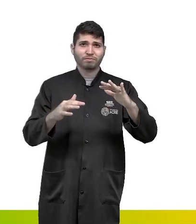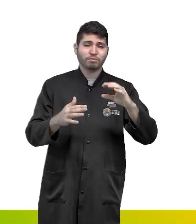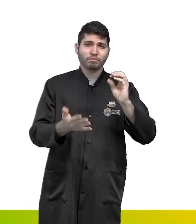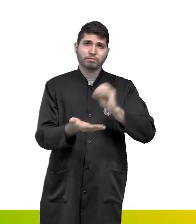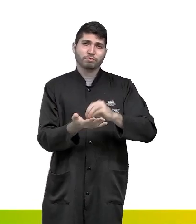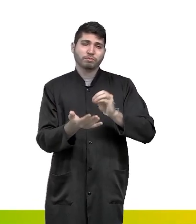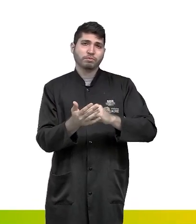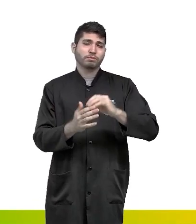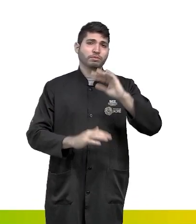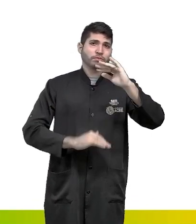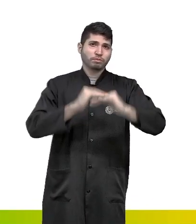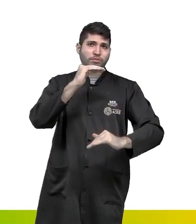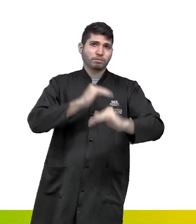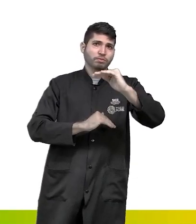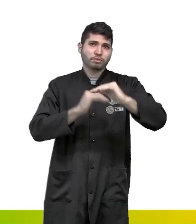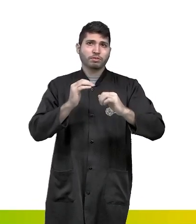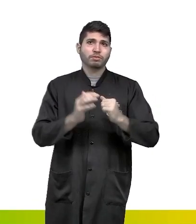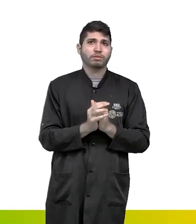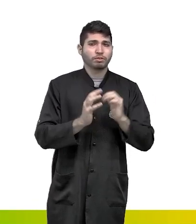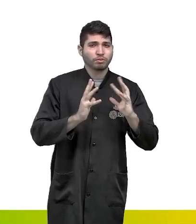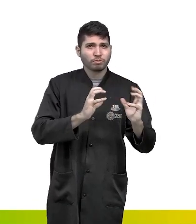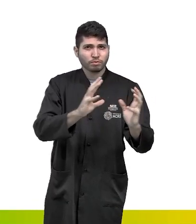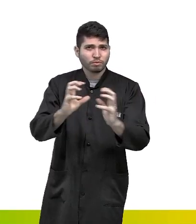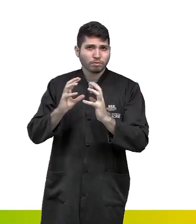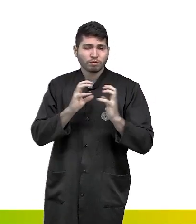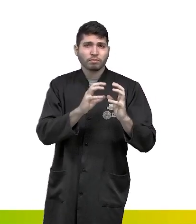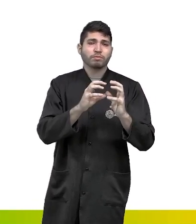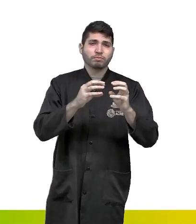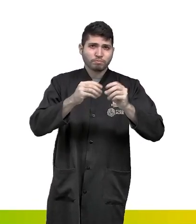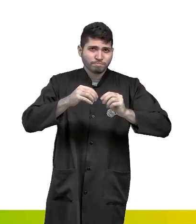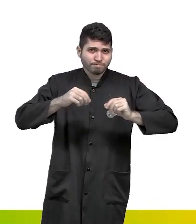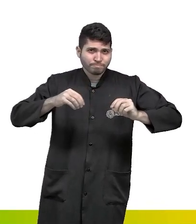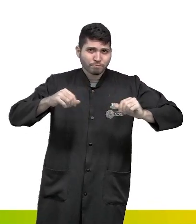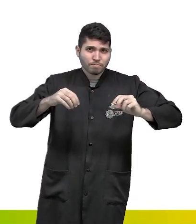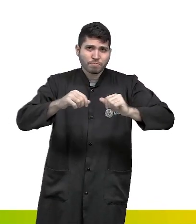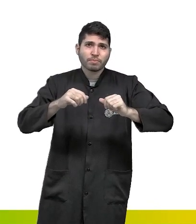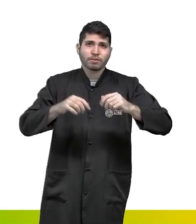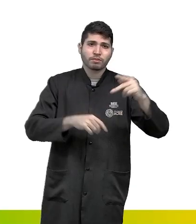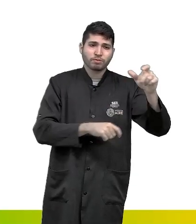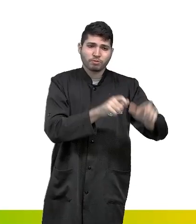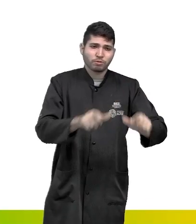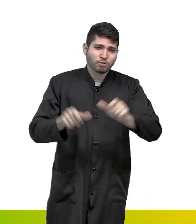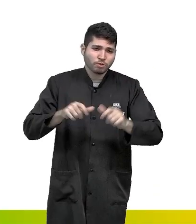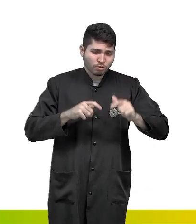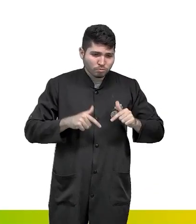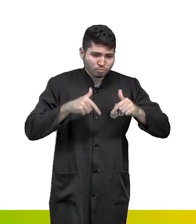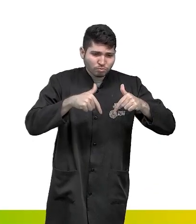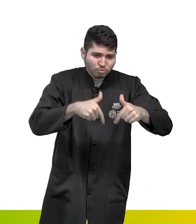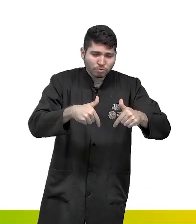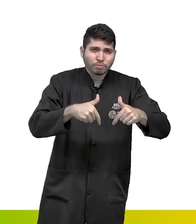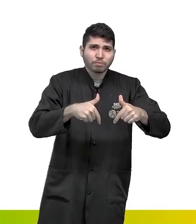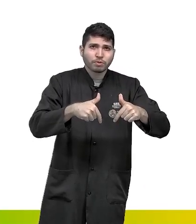Isso origina o quê? Conflitos agrários. As pessoas passam a lutar para ter uma terra.